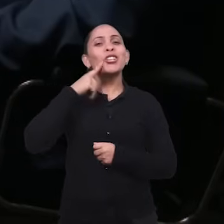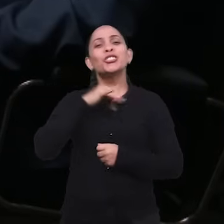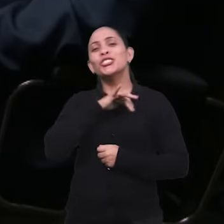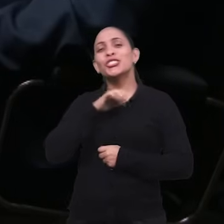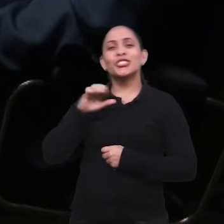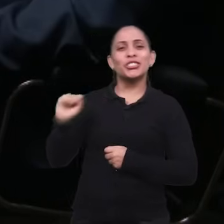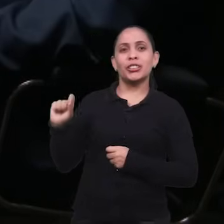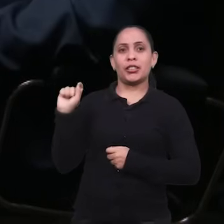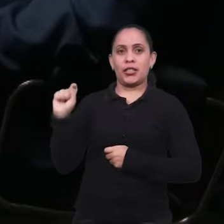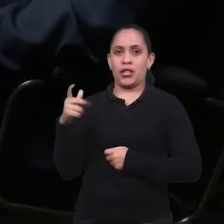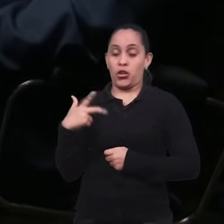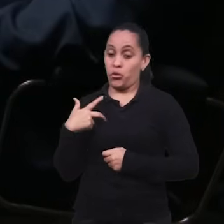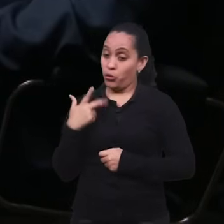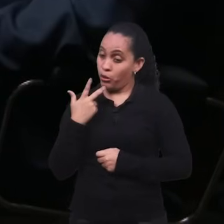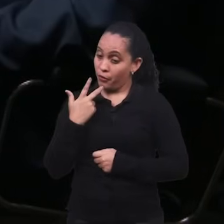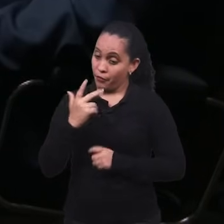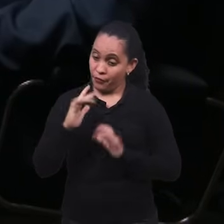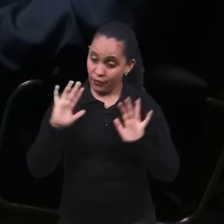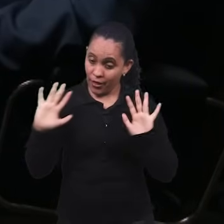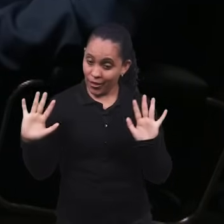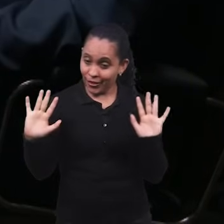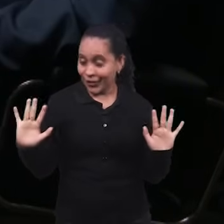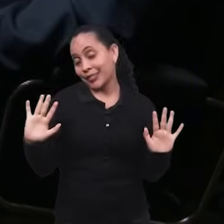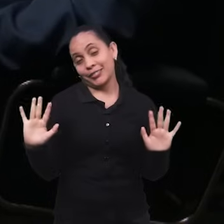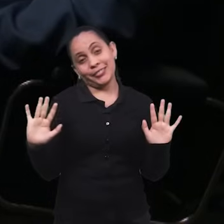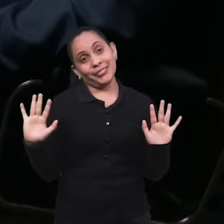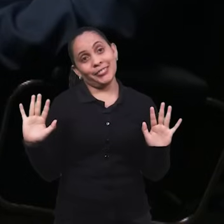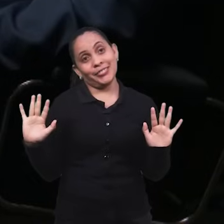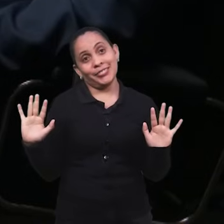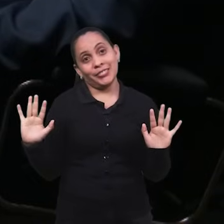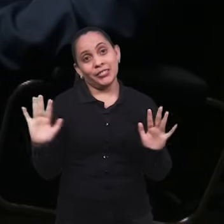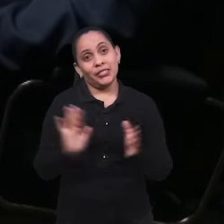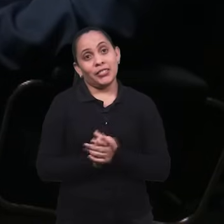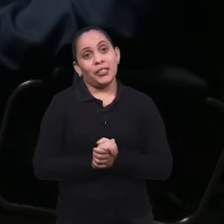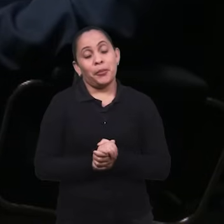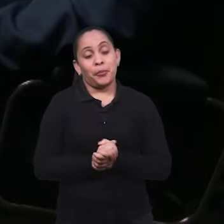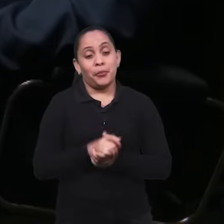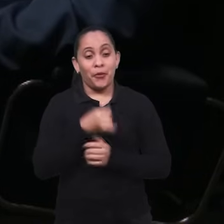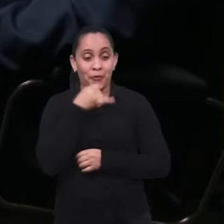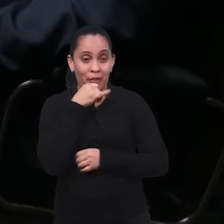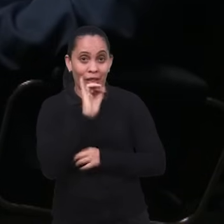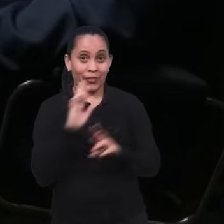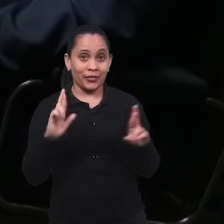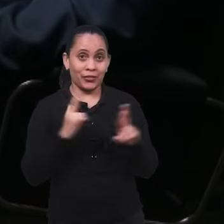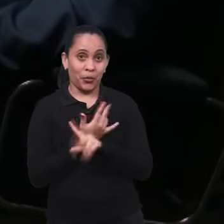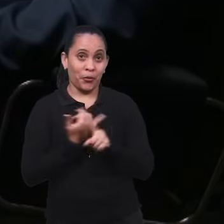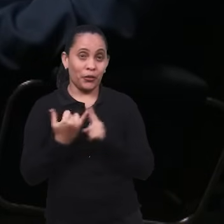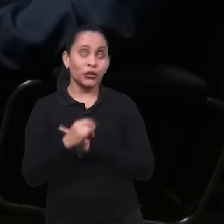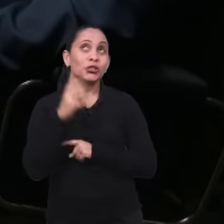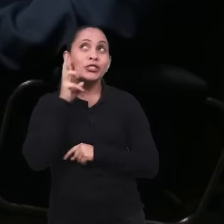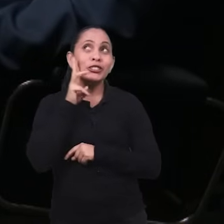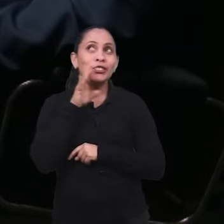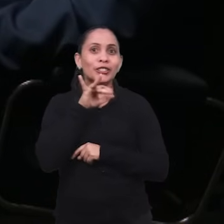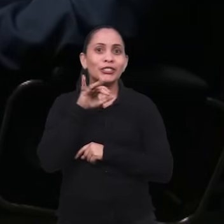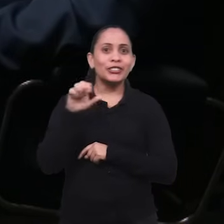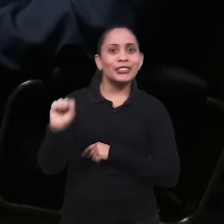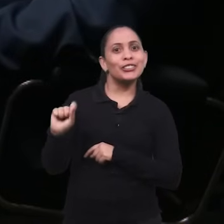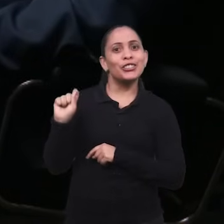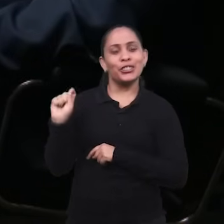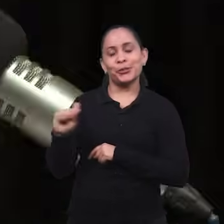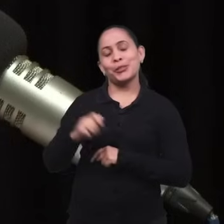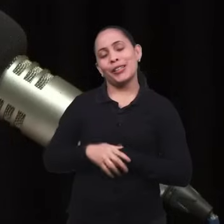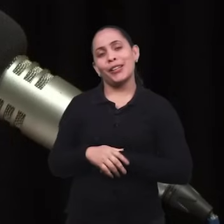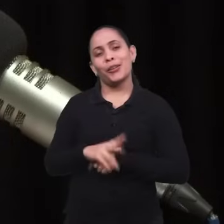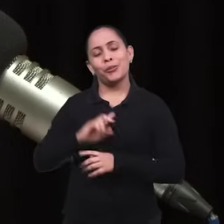no dia, e aqui eu estou, obviamente, só para fazer a aplicação profética desses 3 dias, que coisa